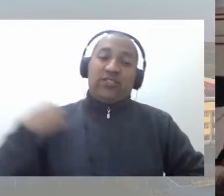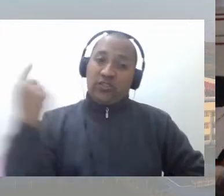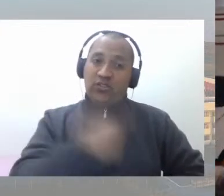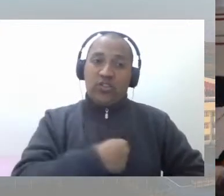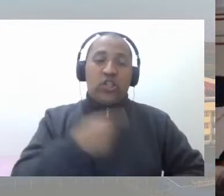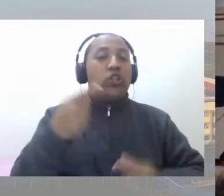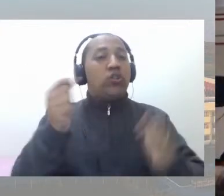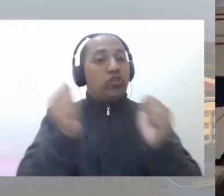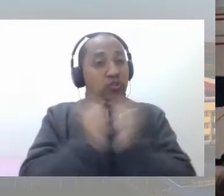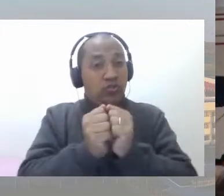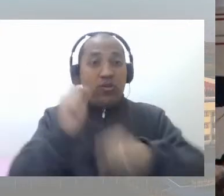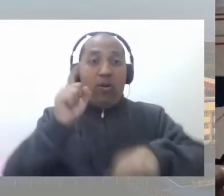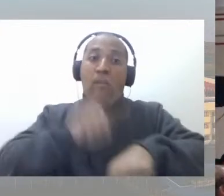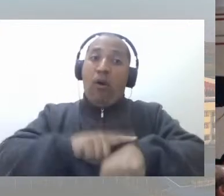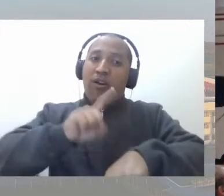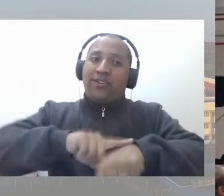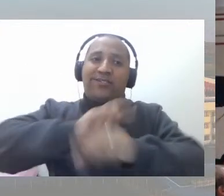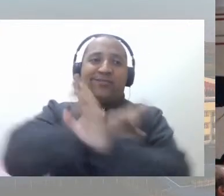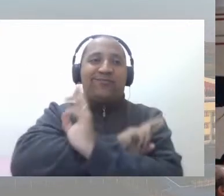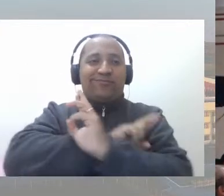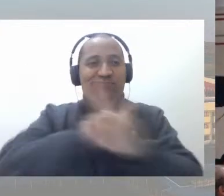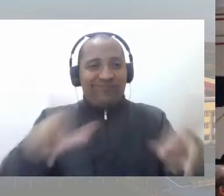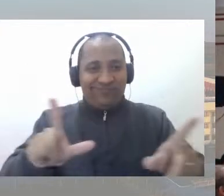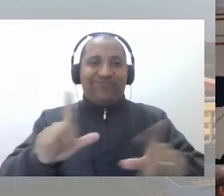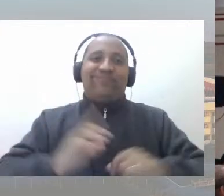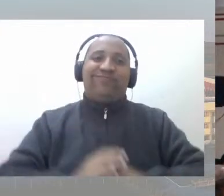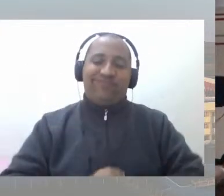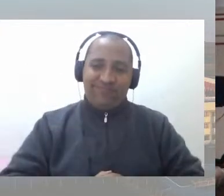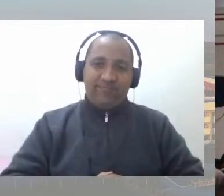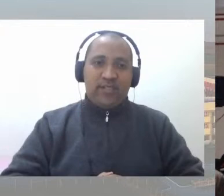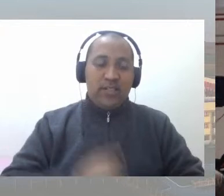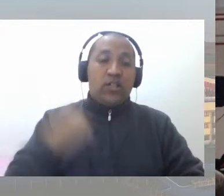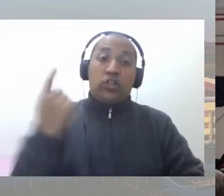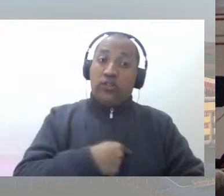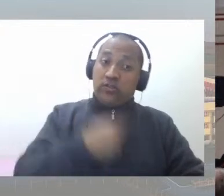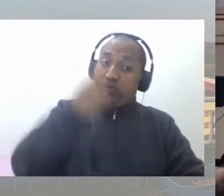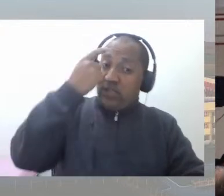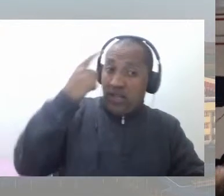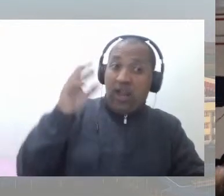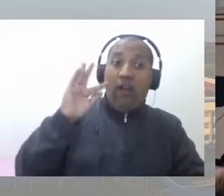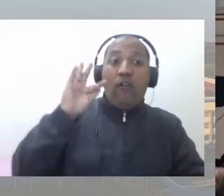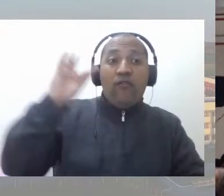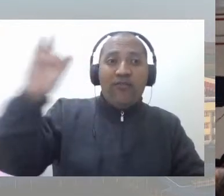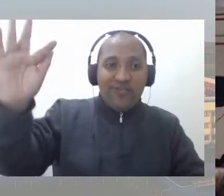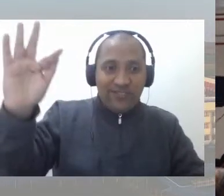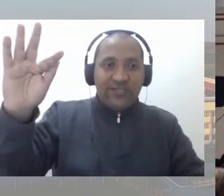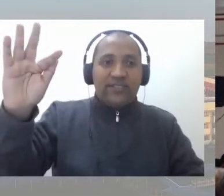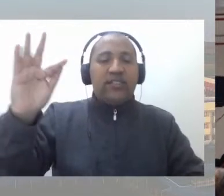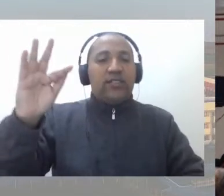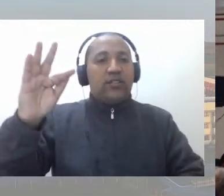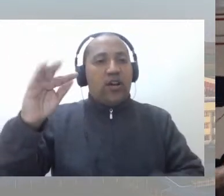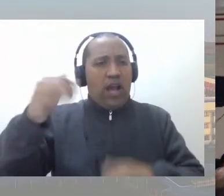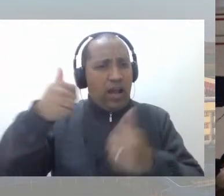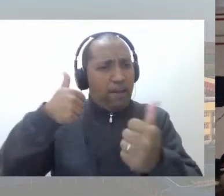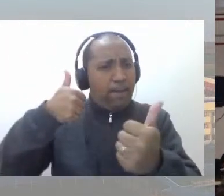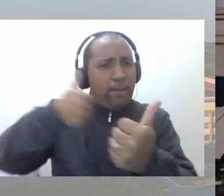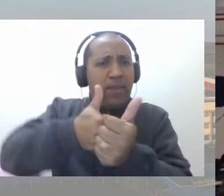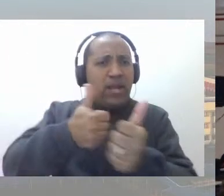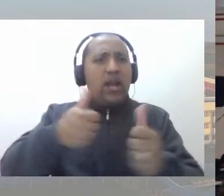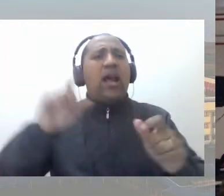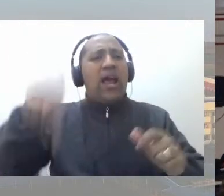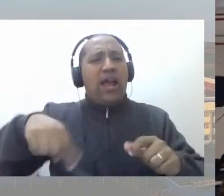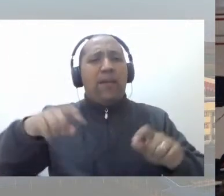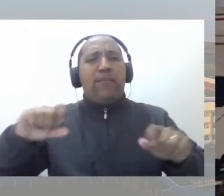outro momento, capaz de pensar que o futuro realmente, que está logo ali, será muito